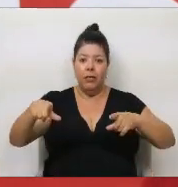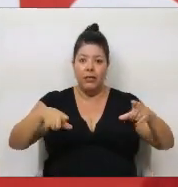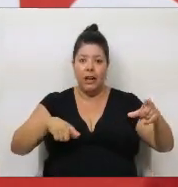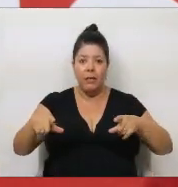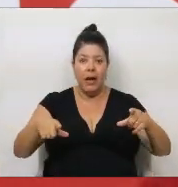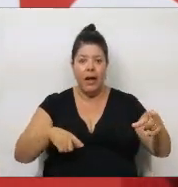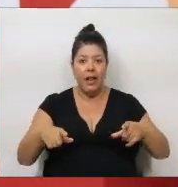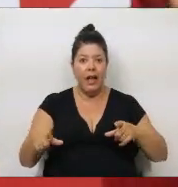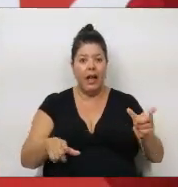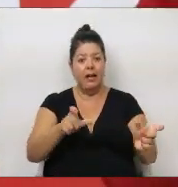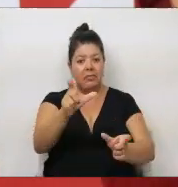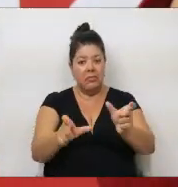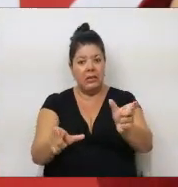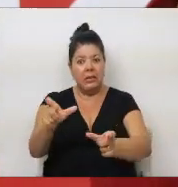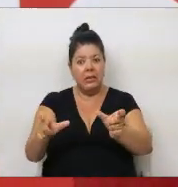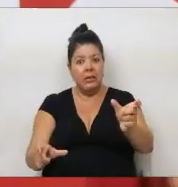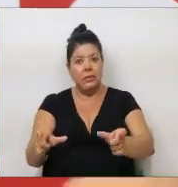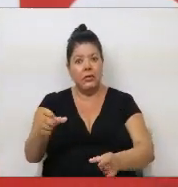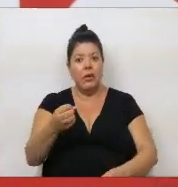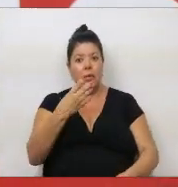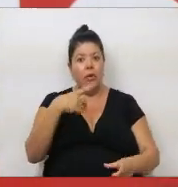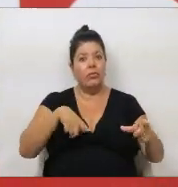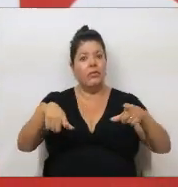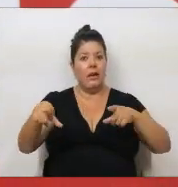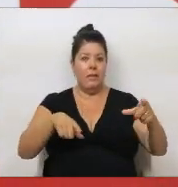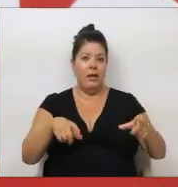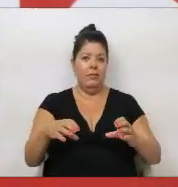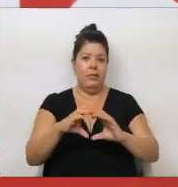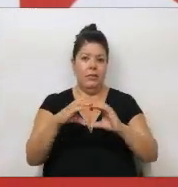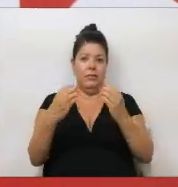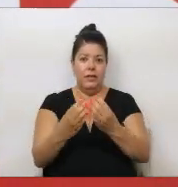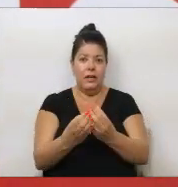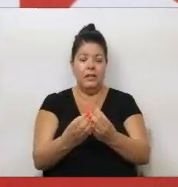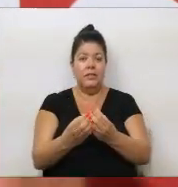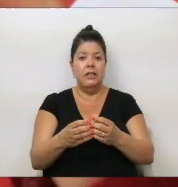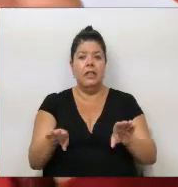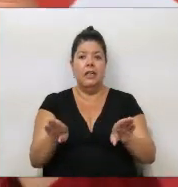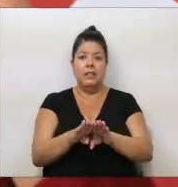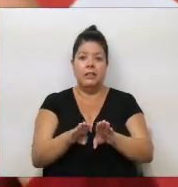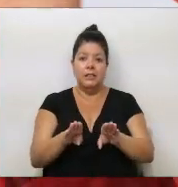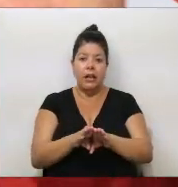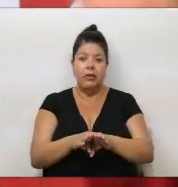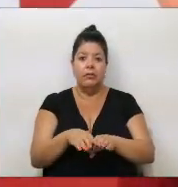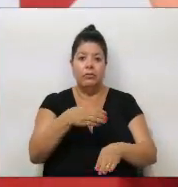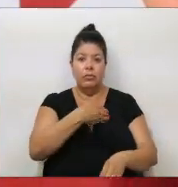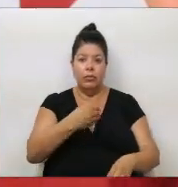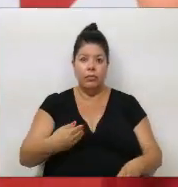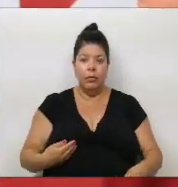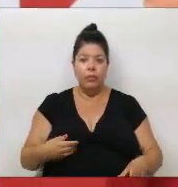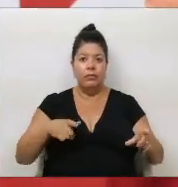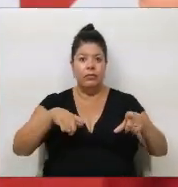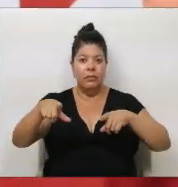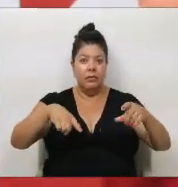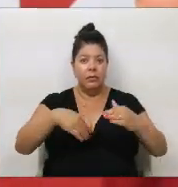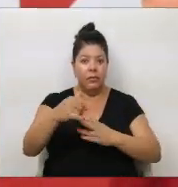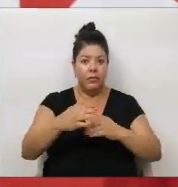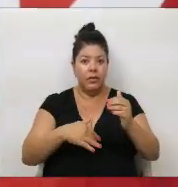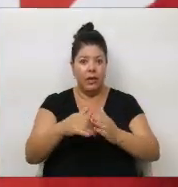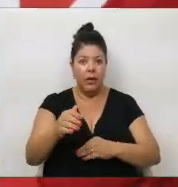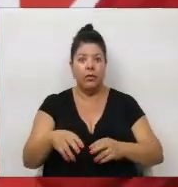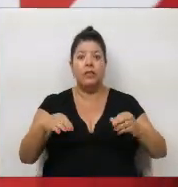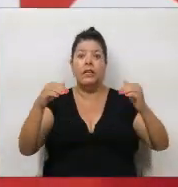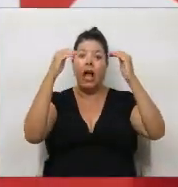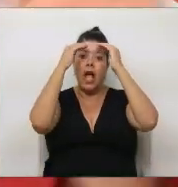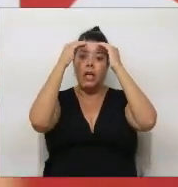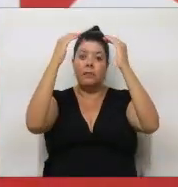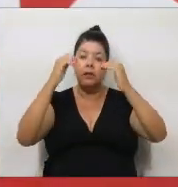nosso trabalho, um bom trabalho para a comunidade. Então, o funcionário público, ele tem que ser bem respeitado. Se nós vamos